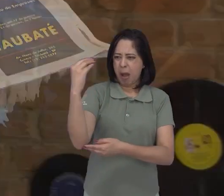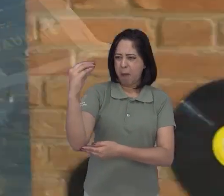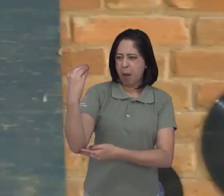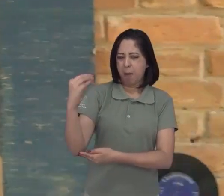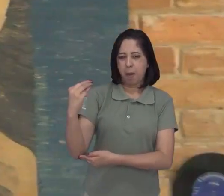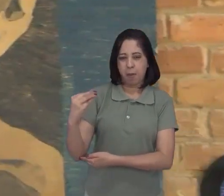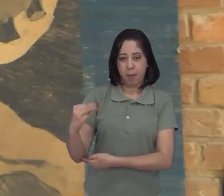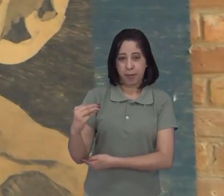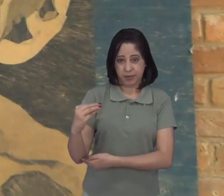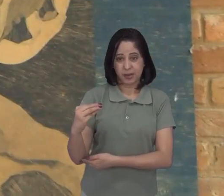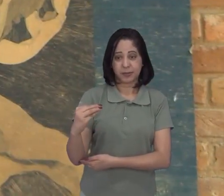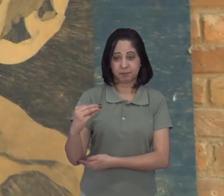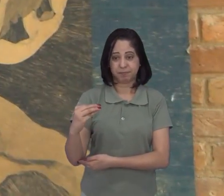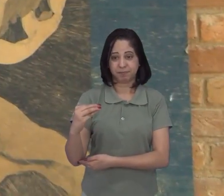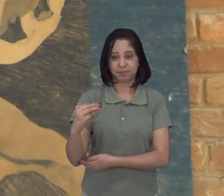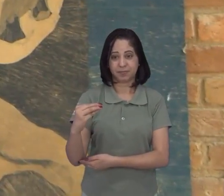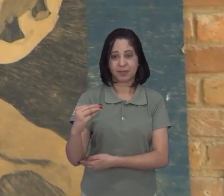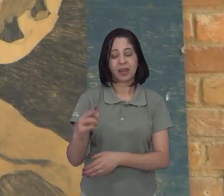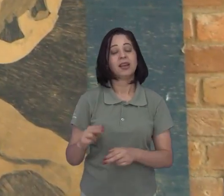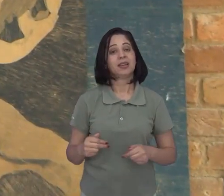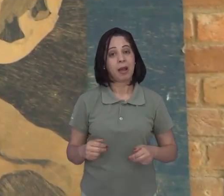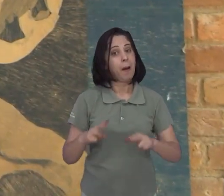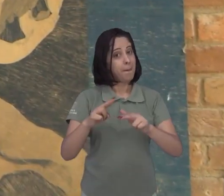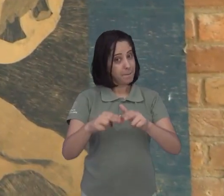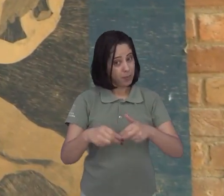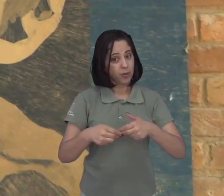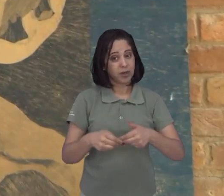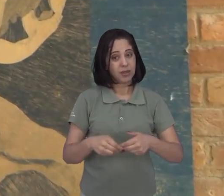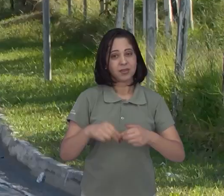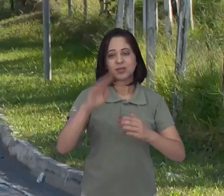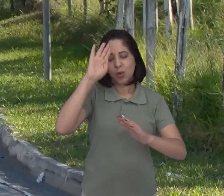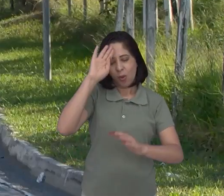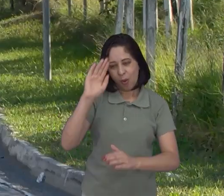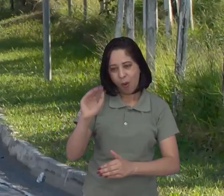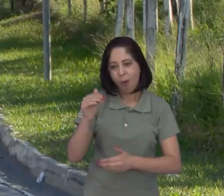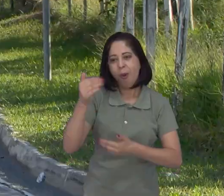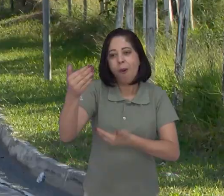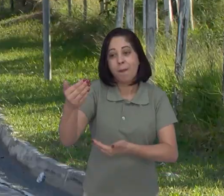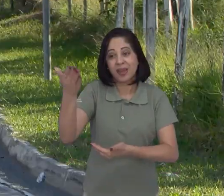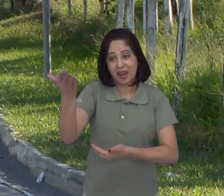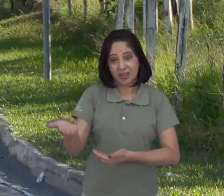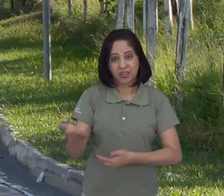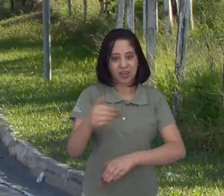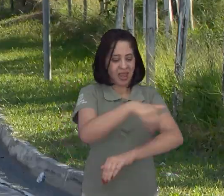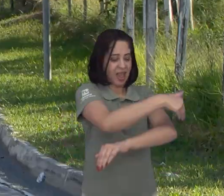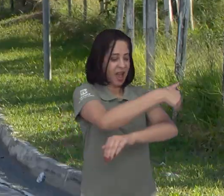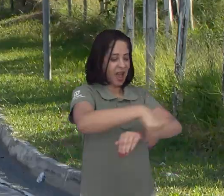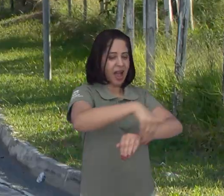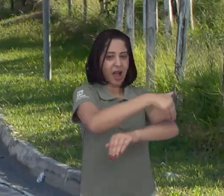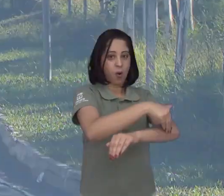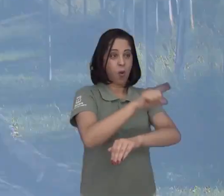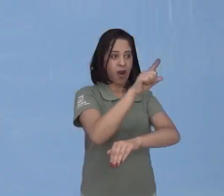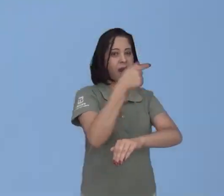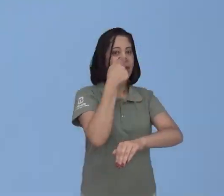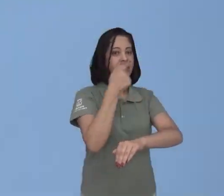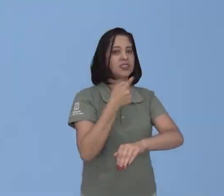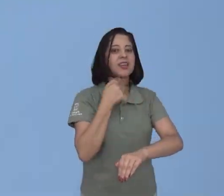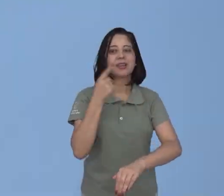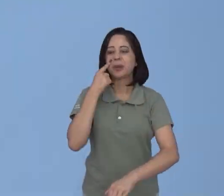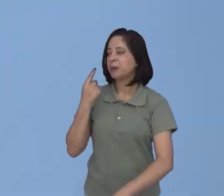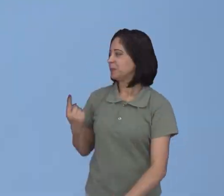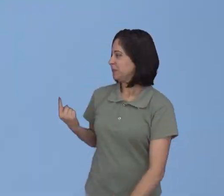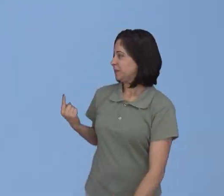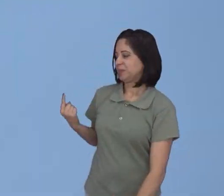notícias. Para perpetuar o legado deixado pelo joseense de coração, uma estrada no bairro Eugênio de Melo recebeu o nome